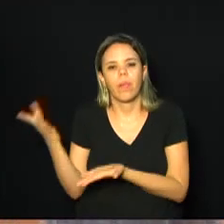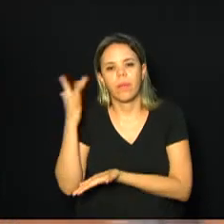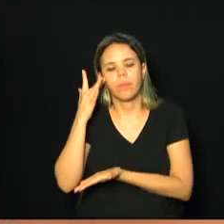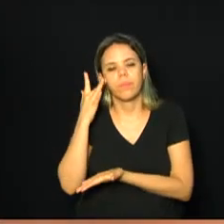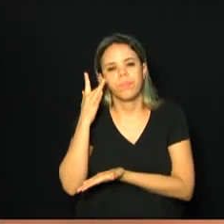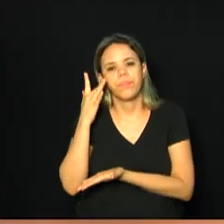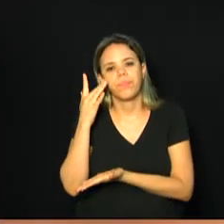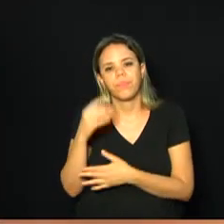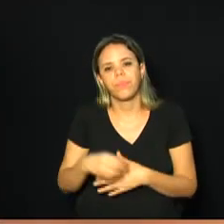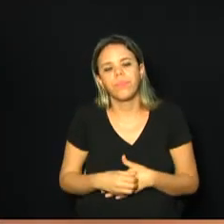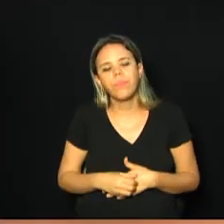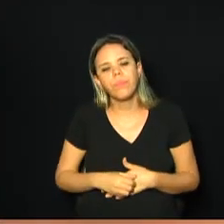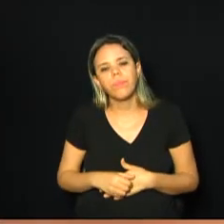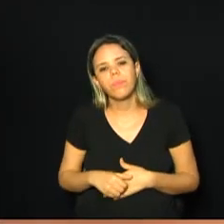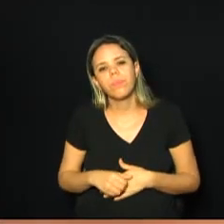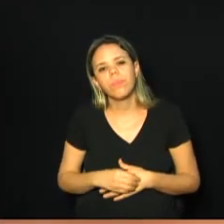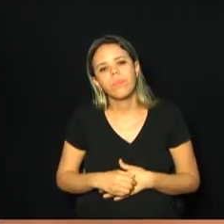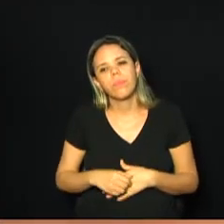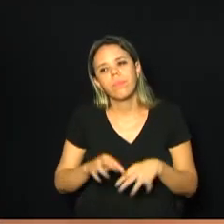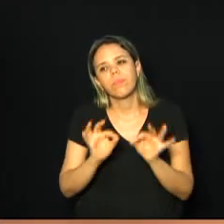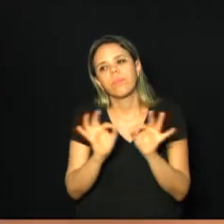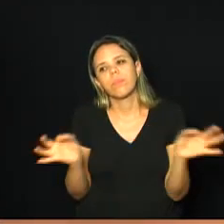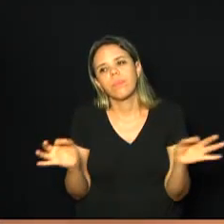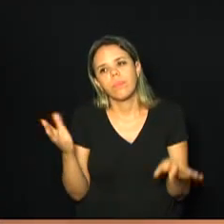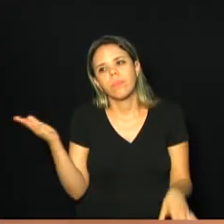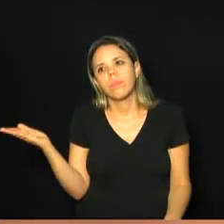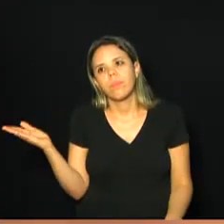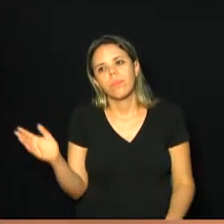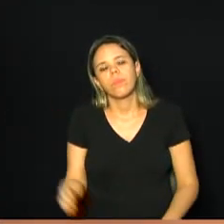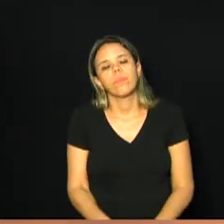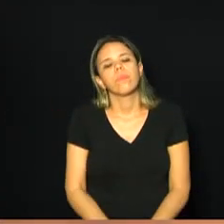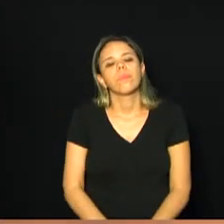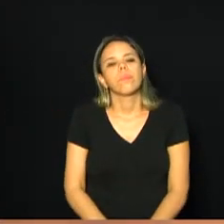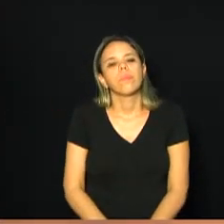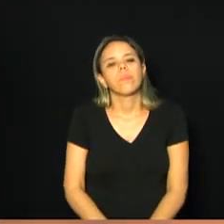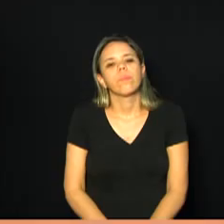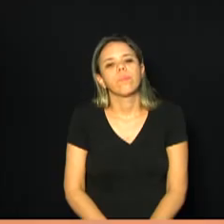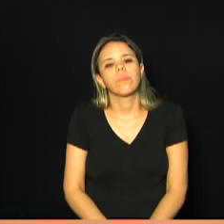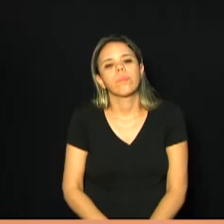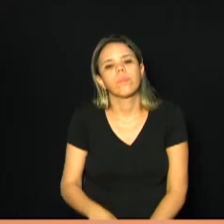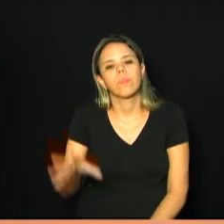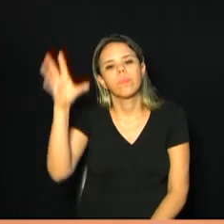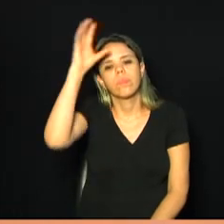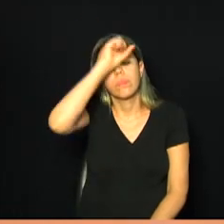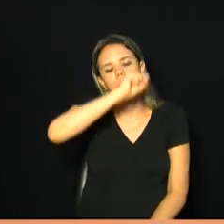assunto tão simples. E aí você aprende